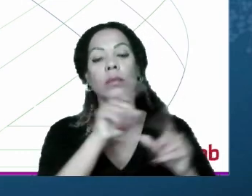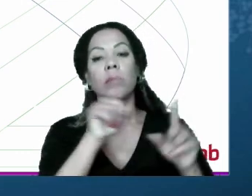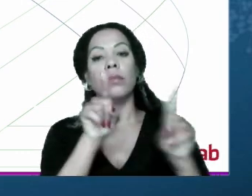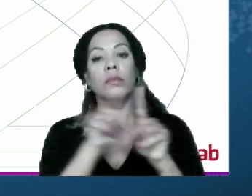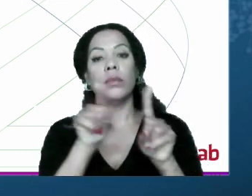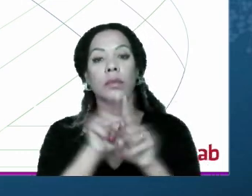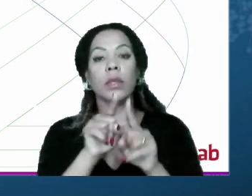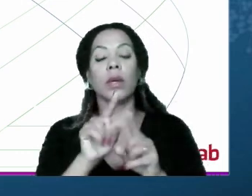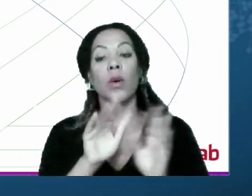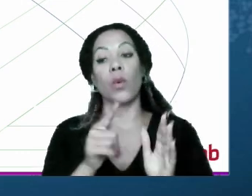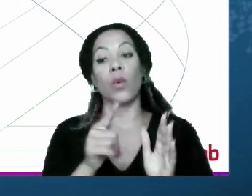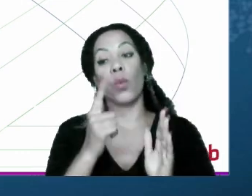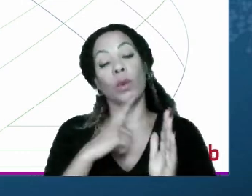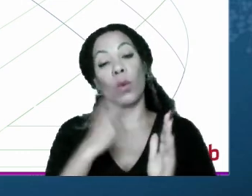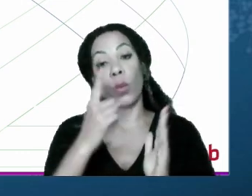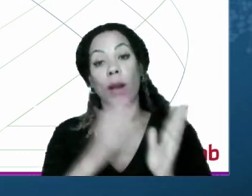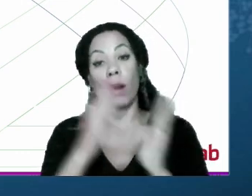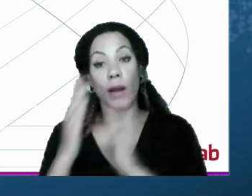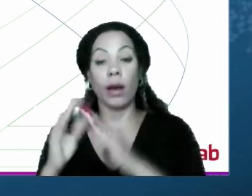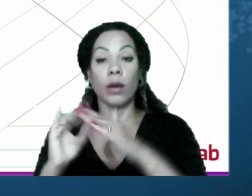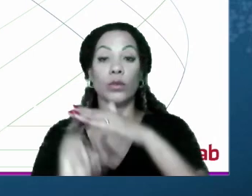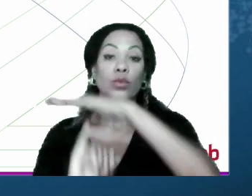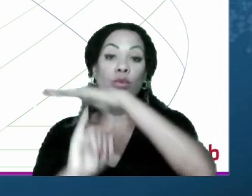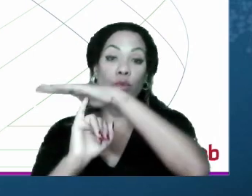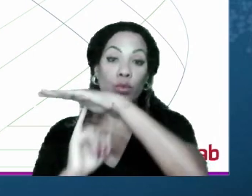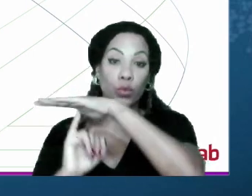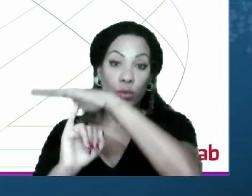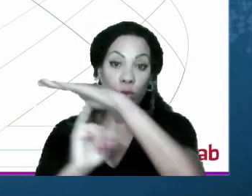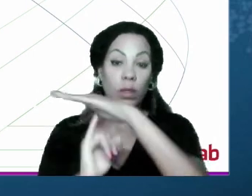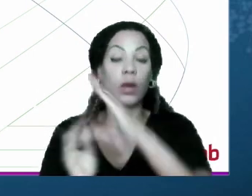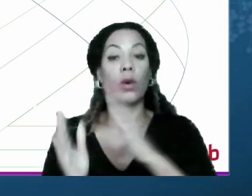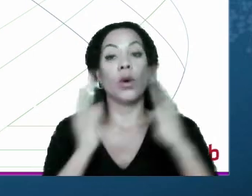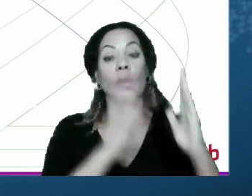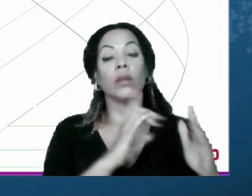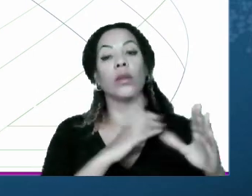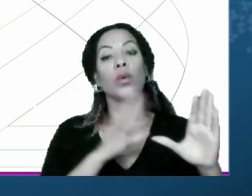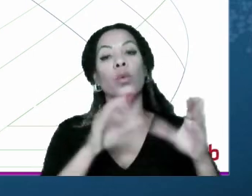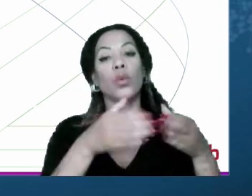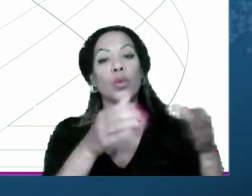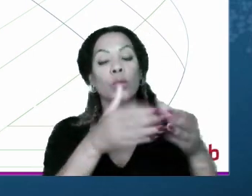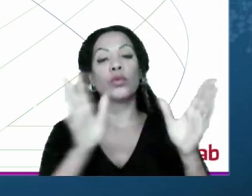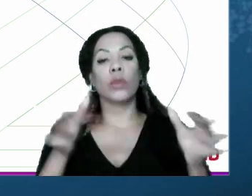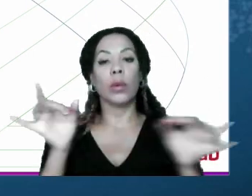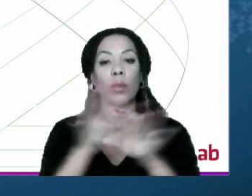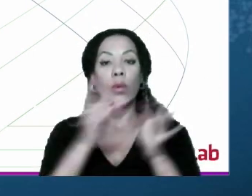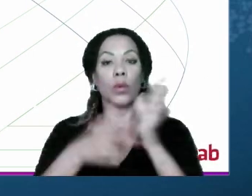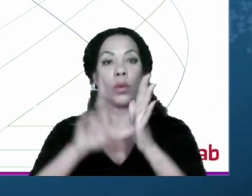e por um lado você tem instituições e outros você tem grupos que foram treinados para fazer